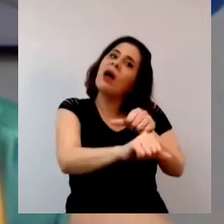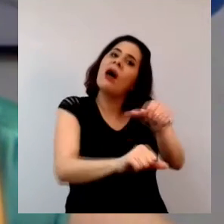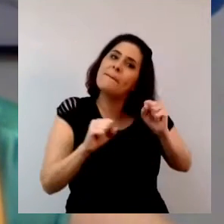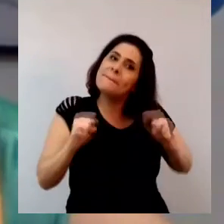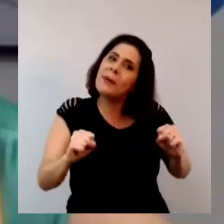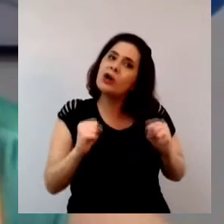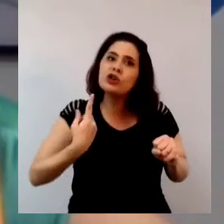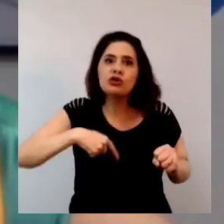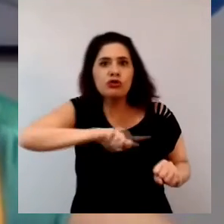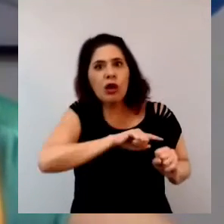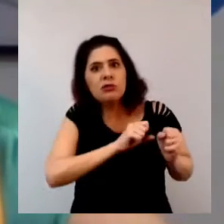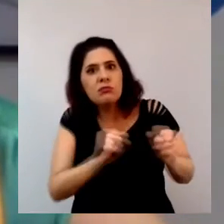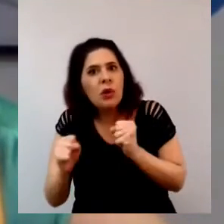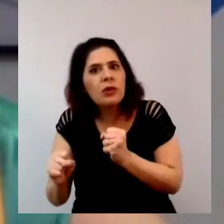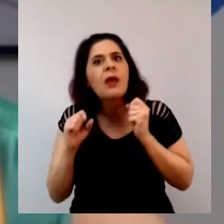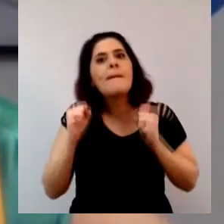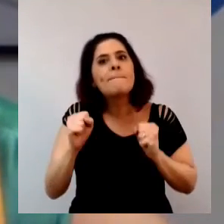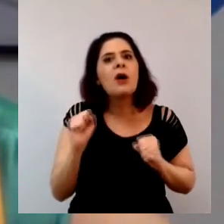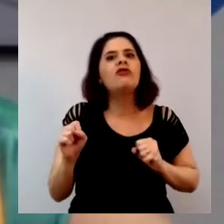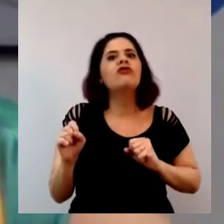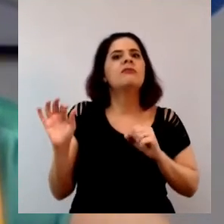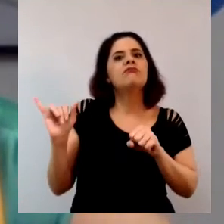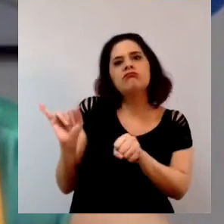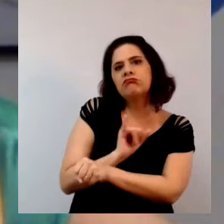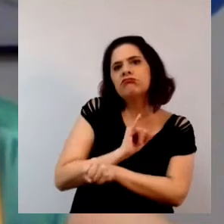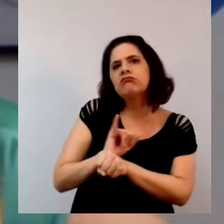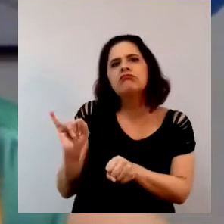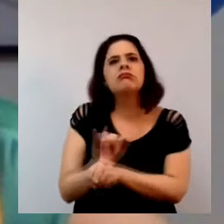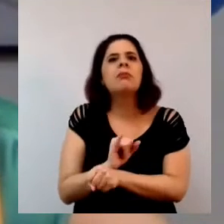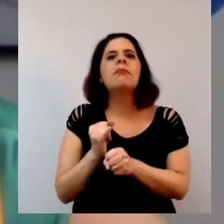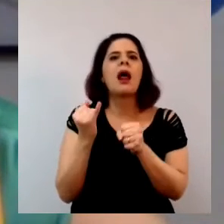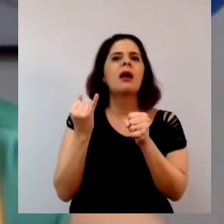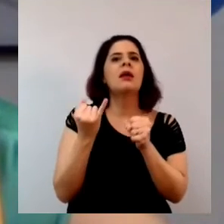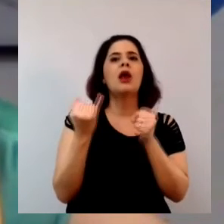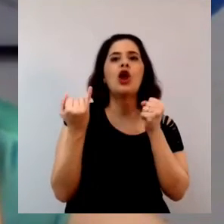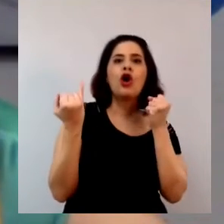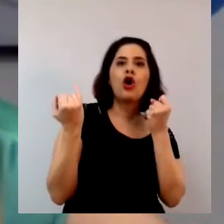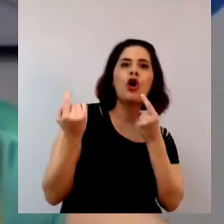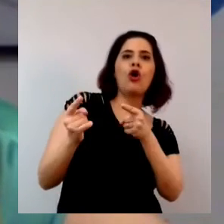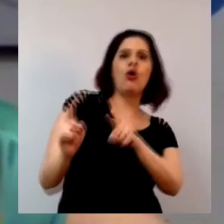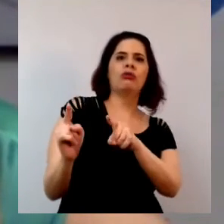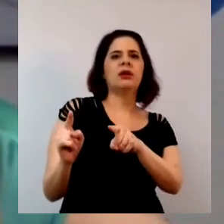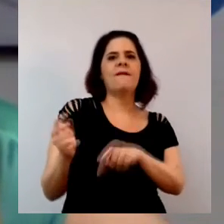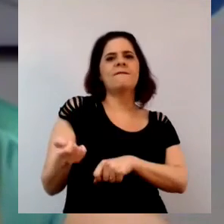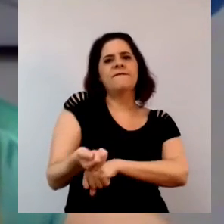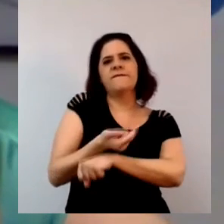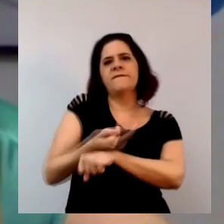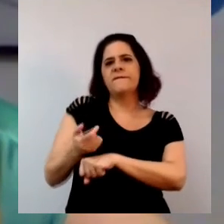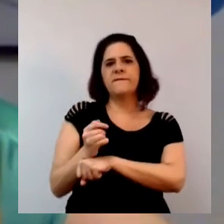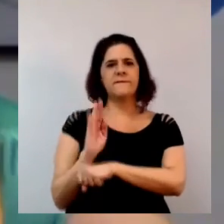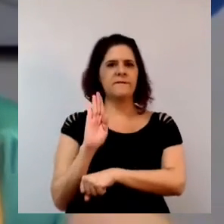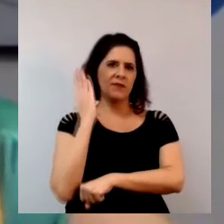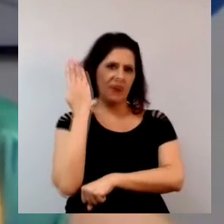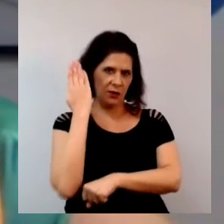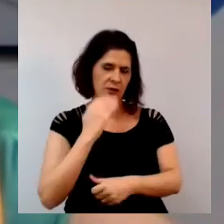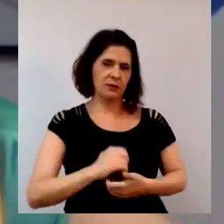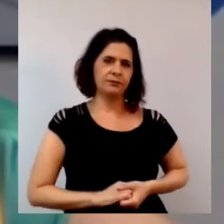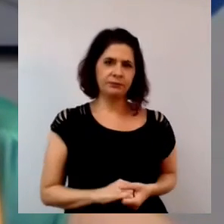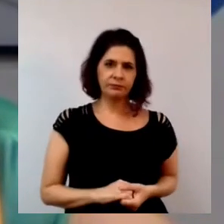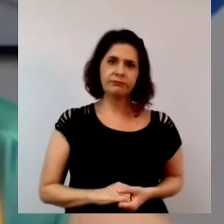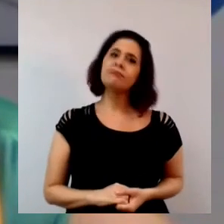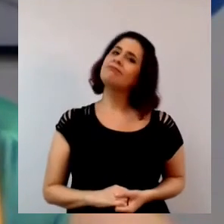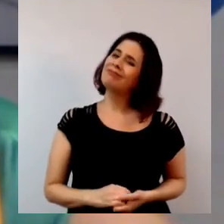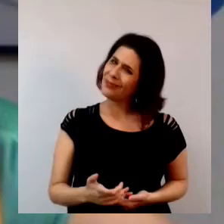essas técnicas para combater isso, e está muito na mão, eu acho, dos comunicadores, porque é